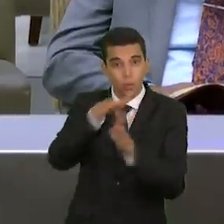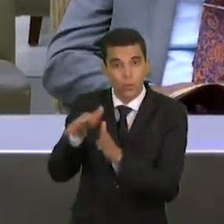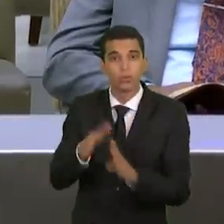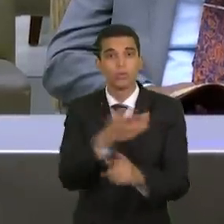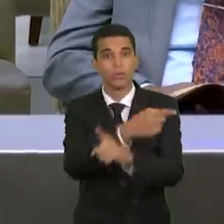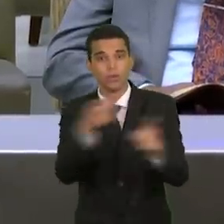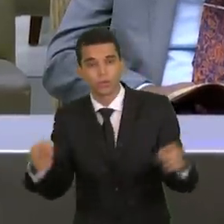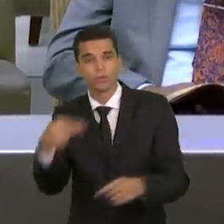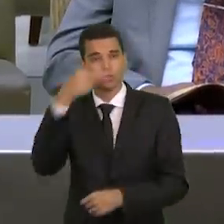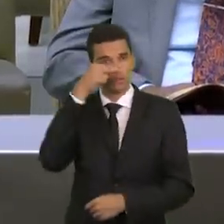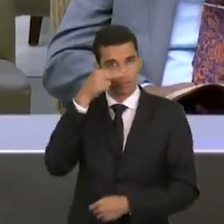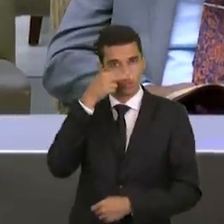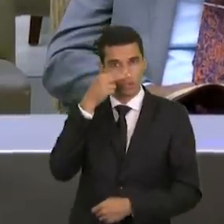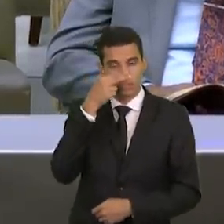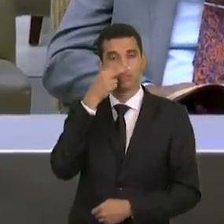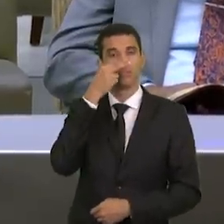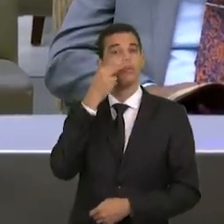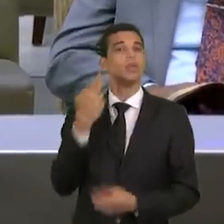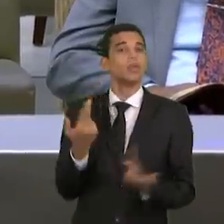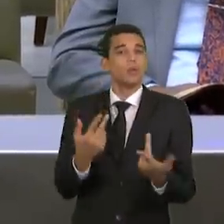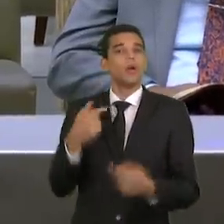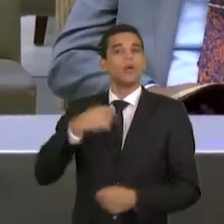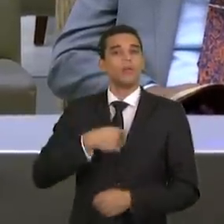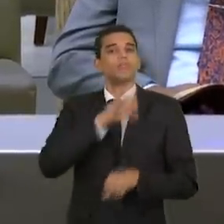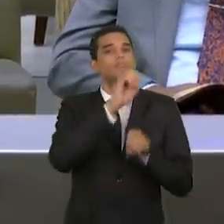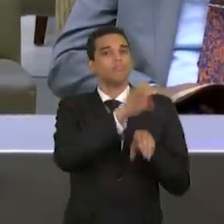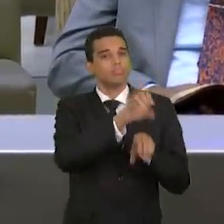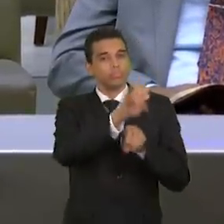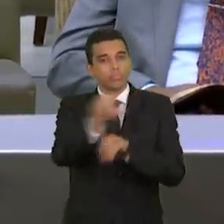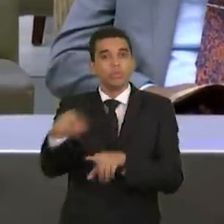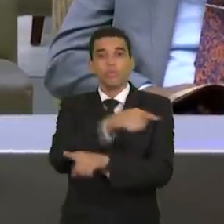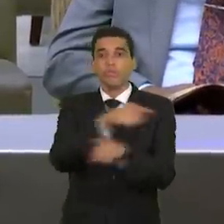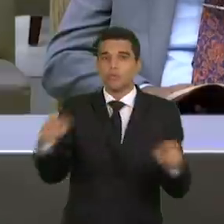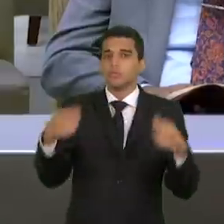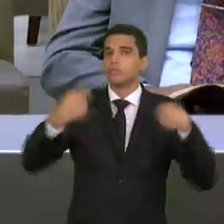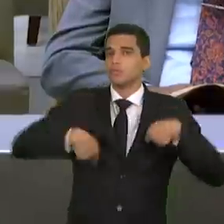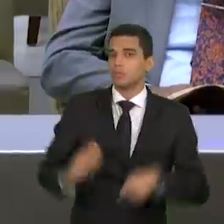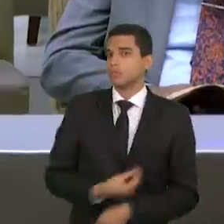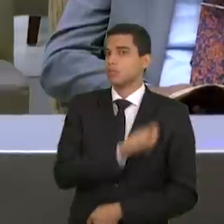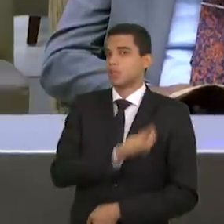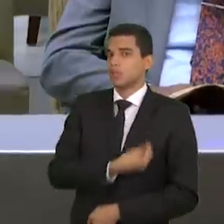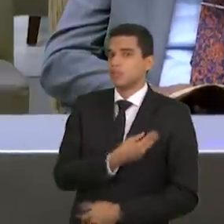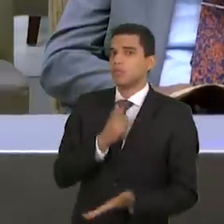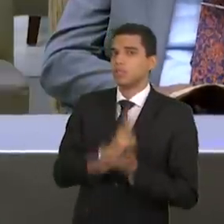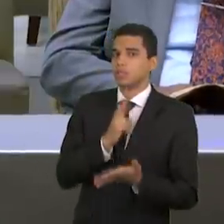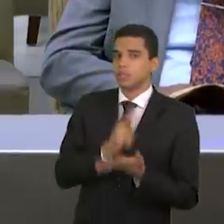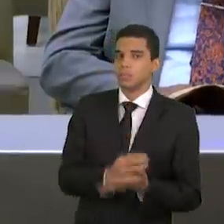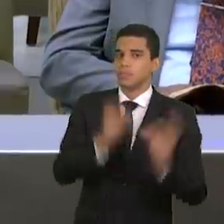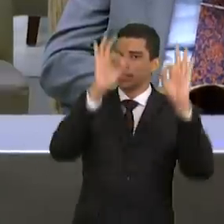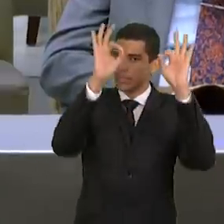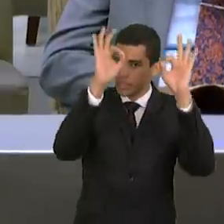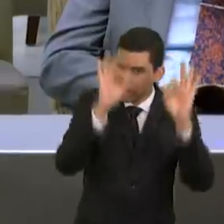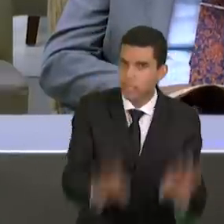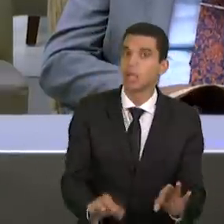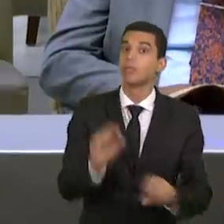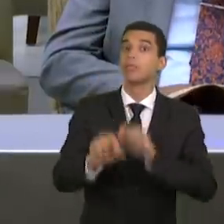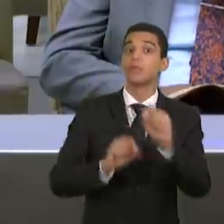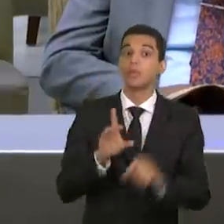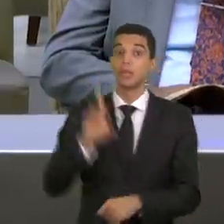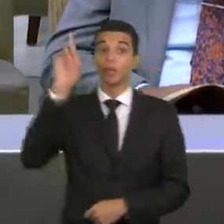que assim como recebestes de nós, de que maneira convém andar e agradar a Deus,